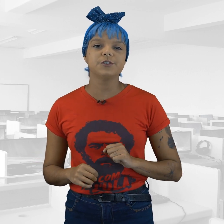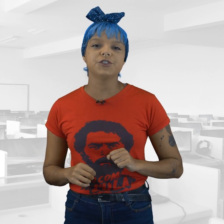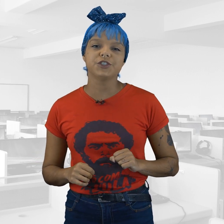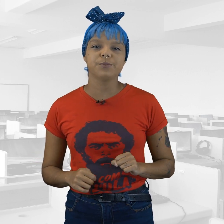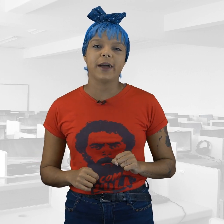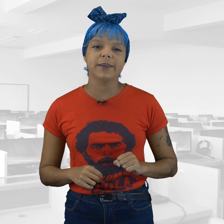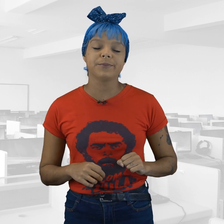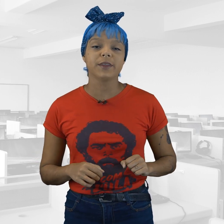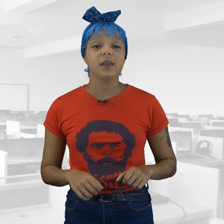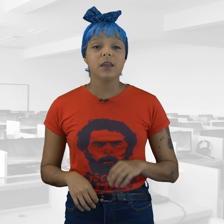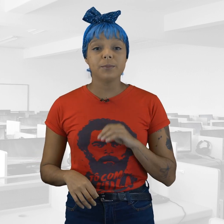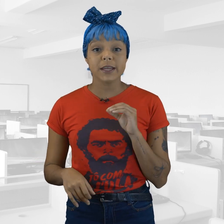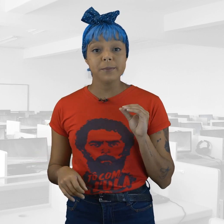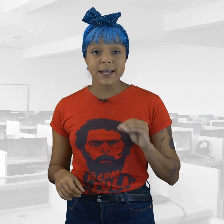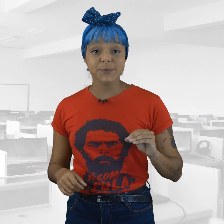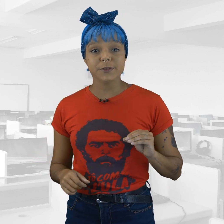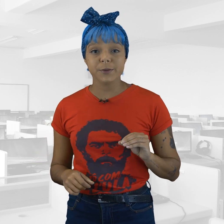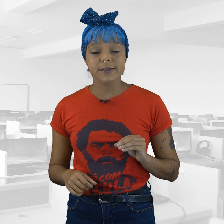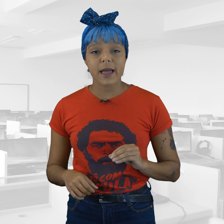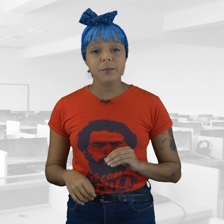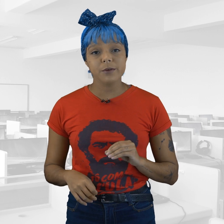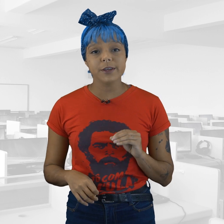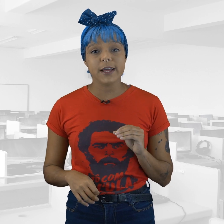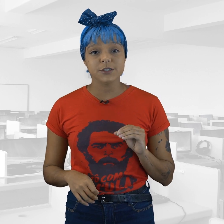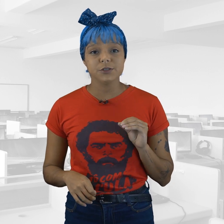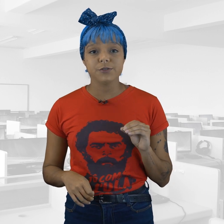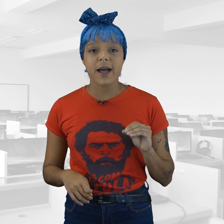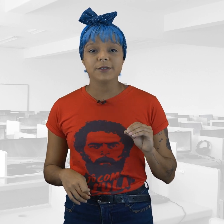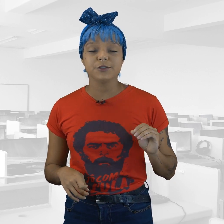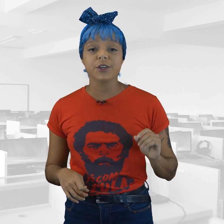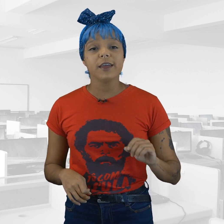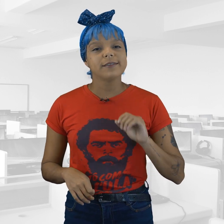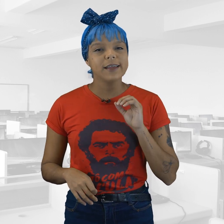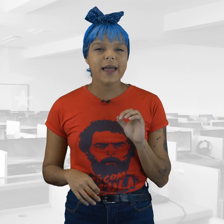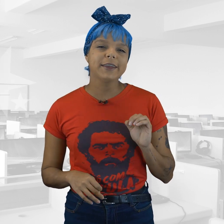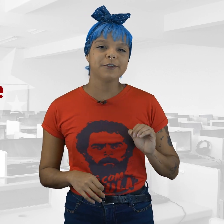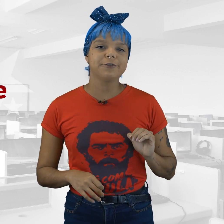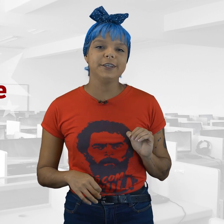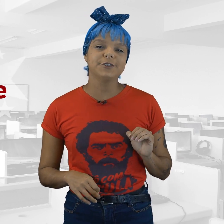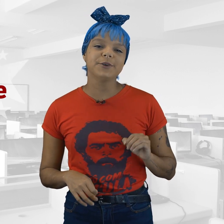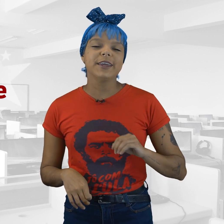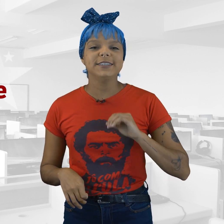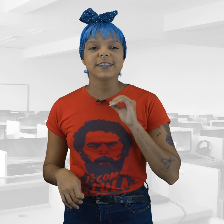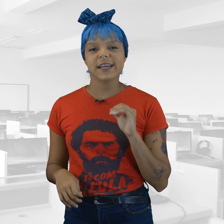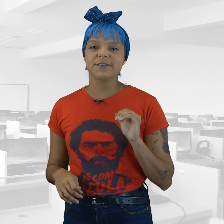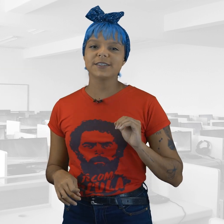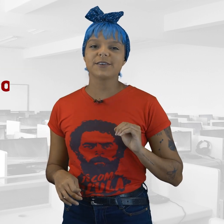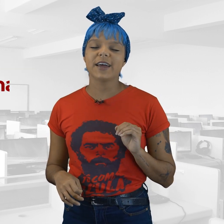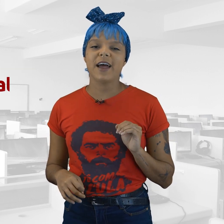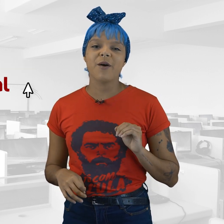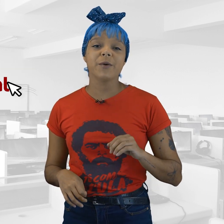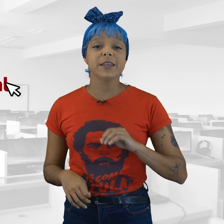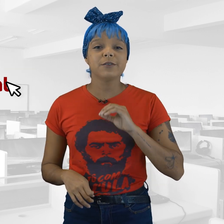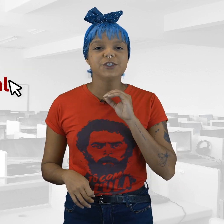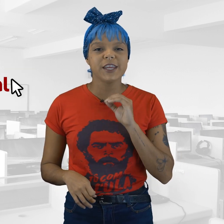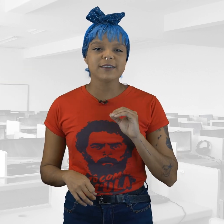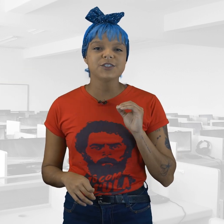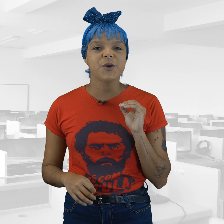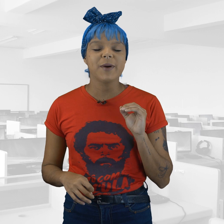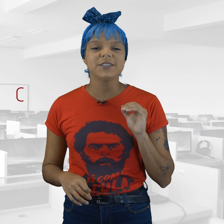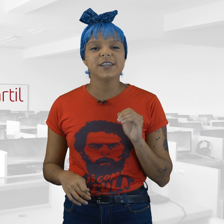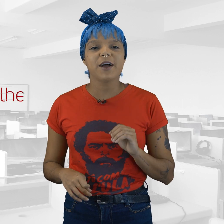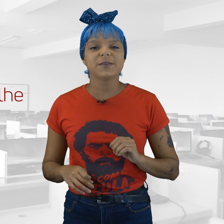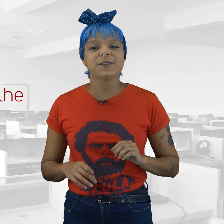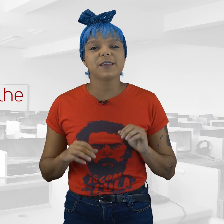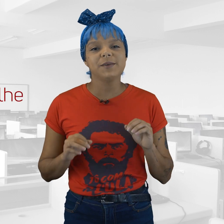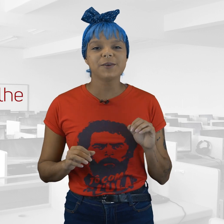processo do sítio de Atibaia. E para que mais pessoas saibam a verdade dos fatos, dê like no vídeo, inscreva-se no canal e não esqueça